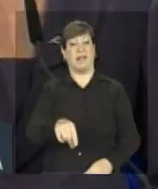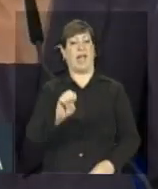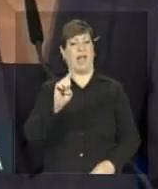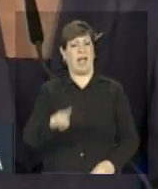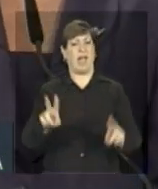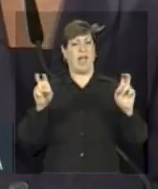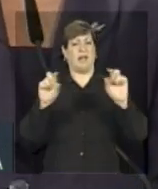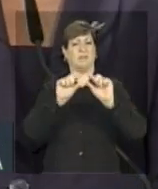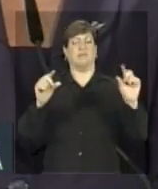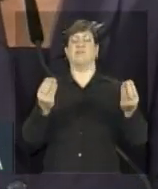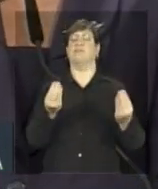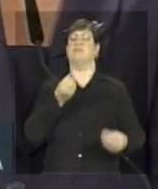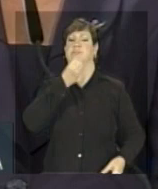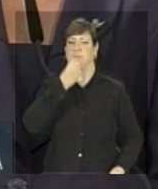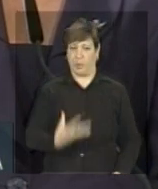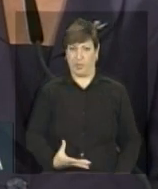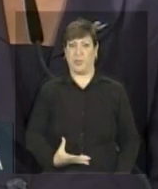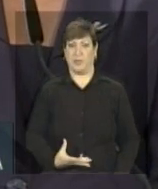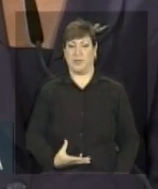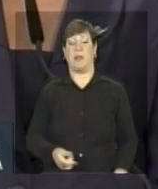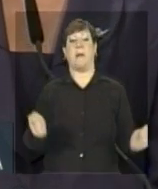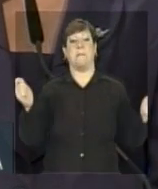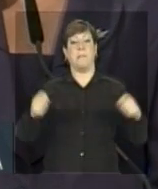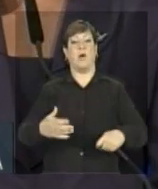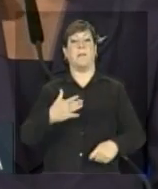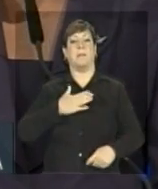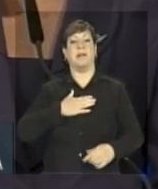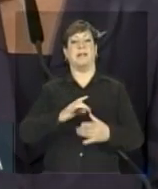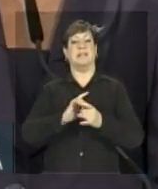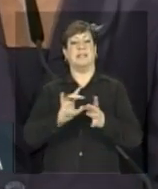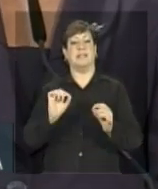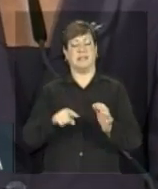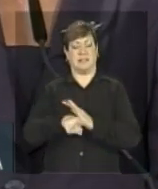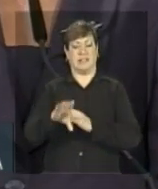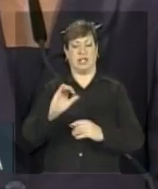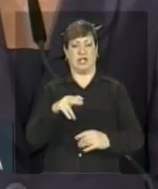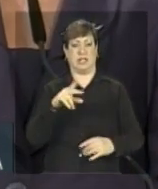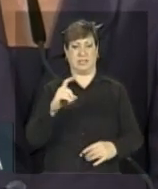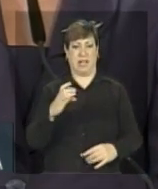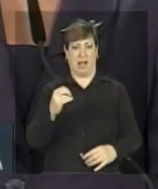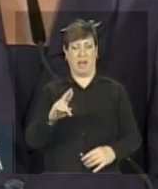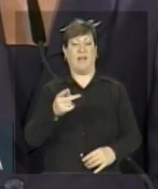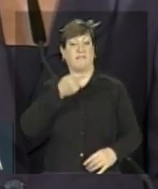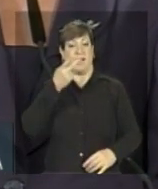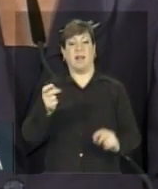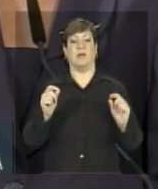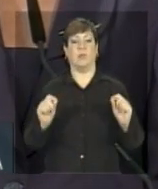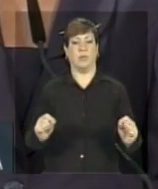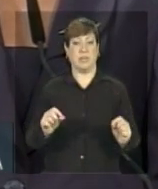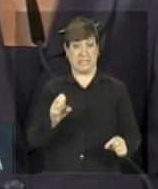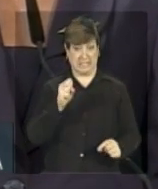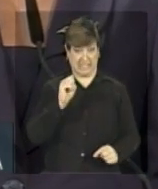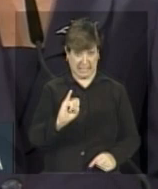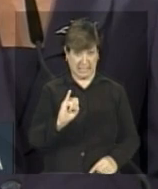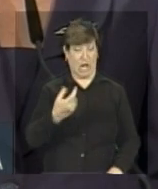muito oportuno. E pode me permitir, senhora chanceler, dizer que se